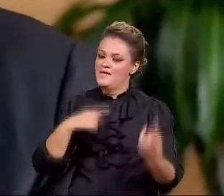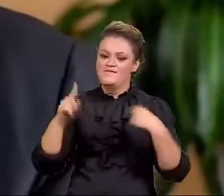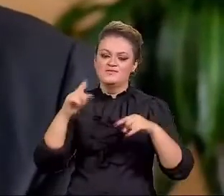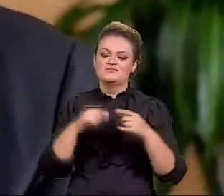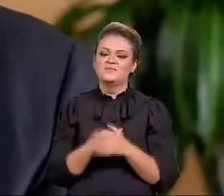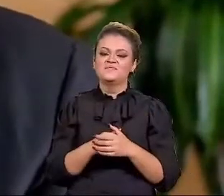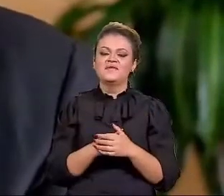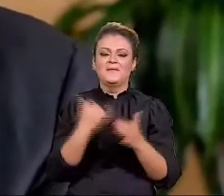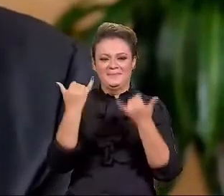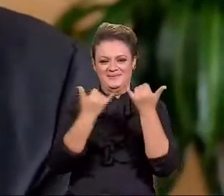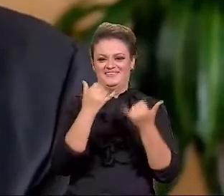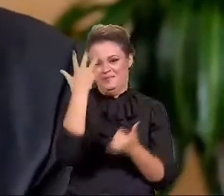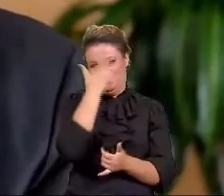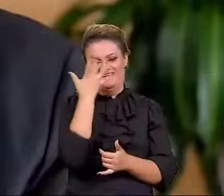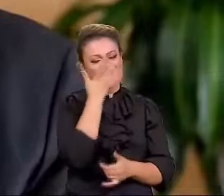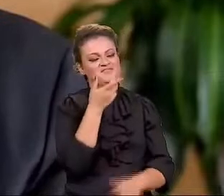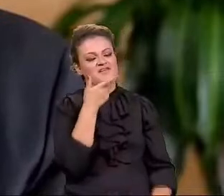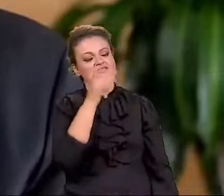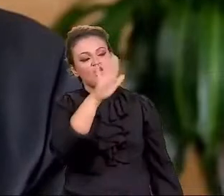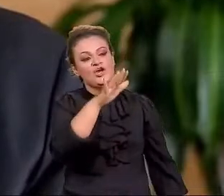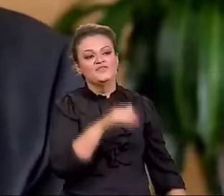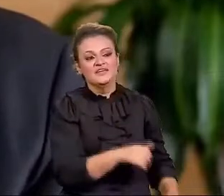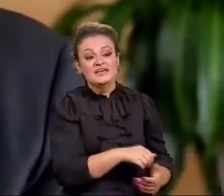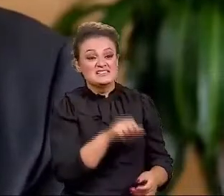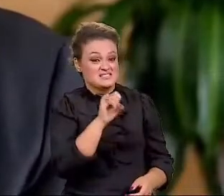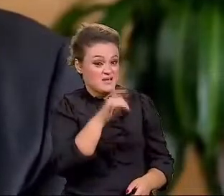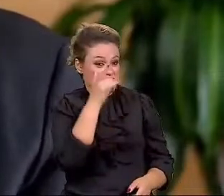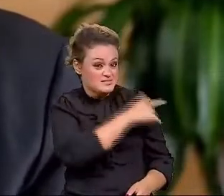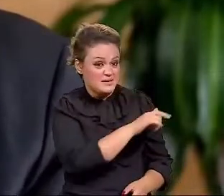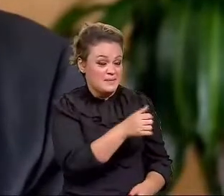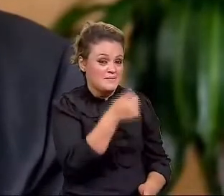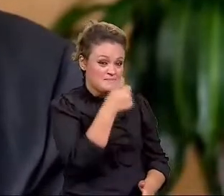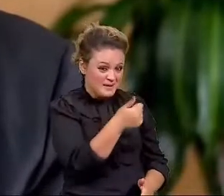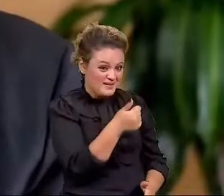se isso der certo como você está dizendo,